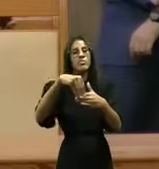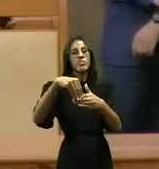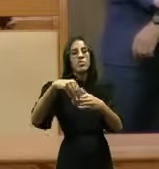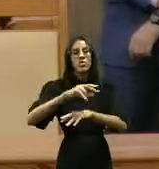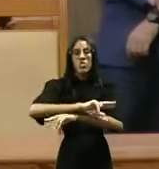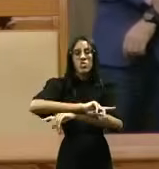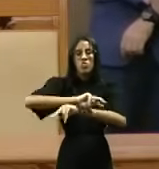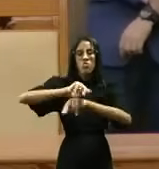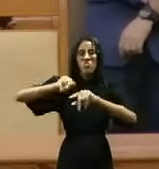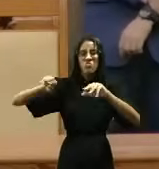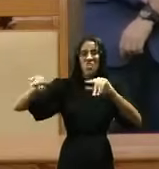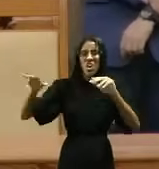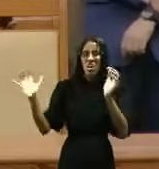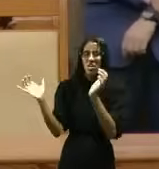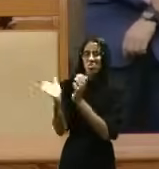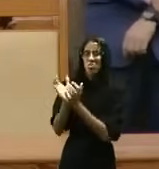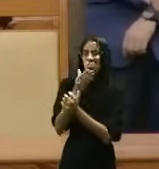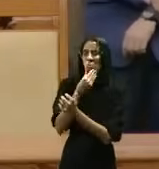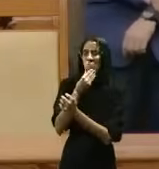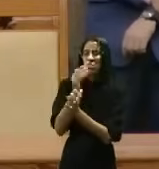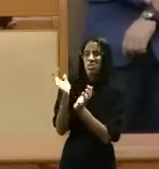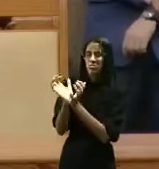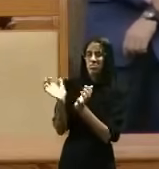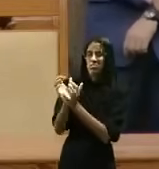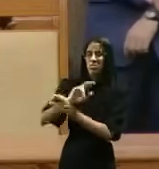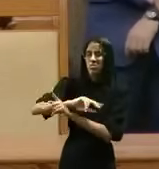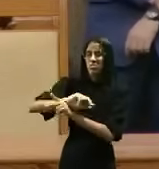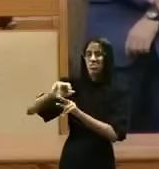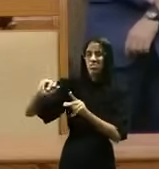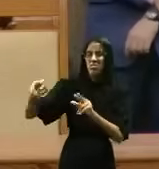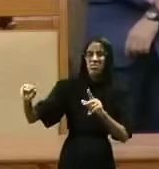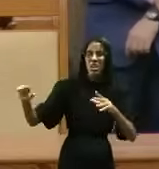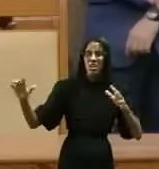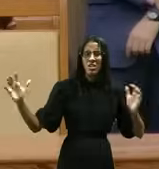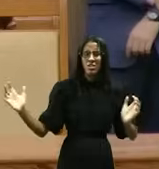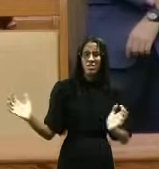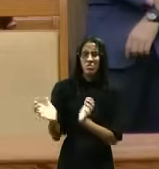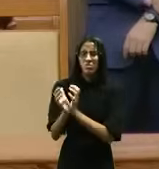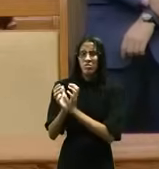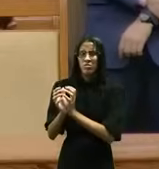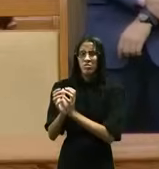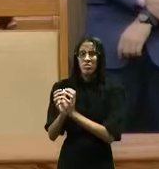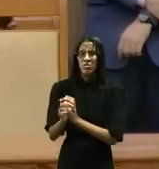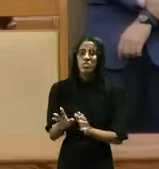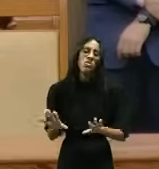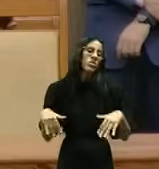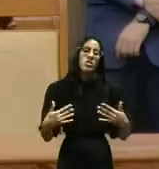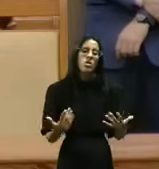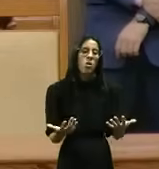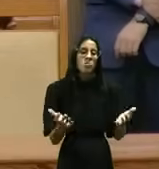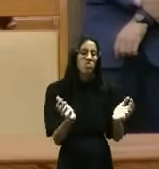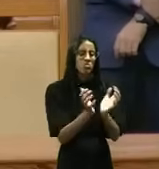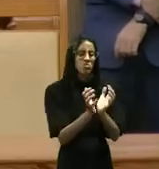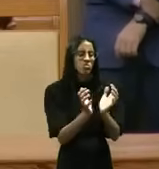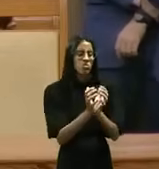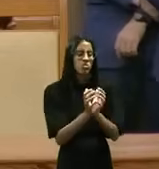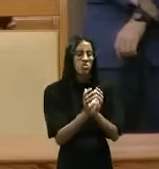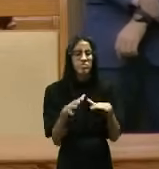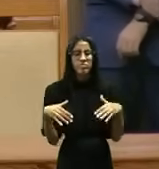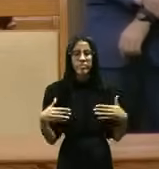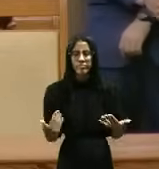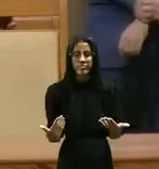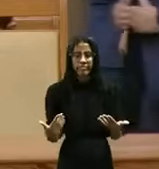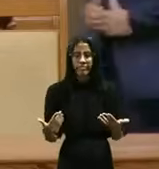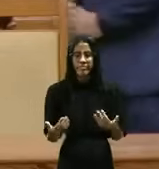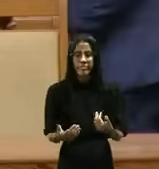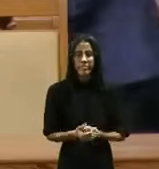de gentil velho que para os Judeus era o quê imundo irmão para ser só